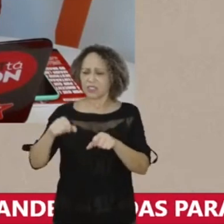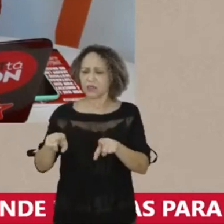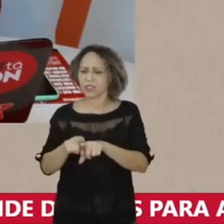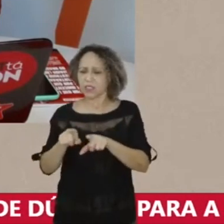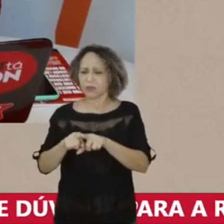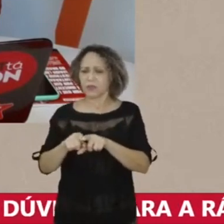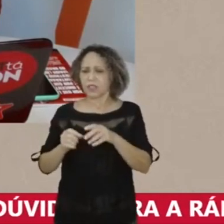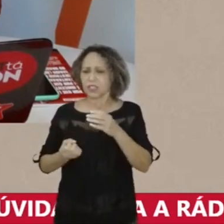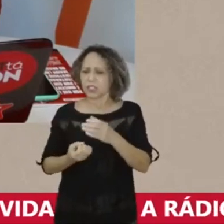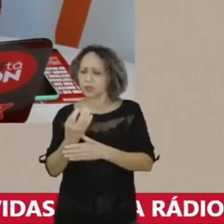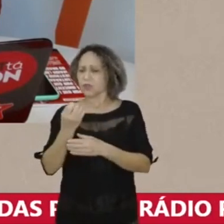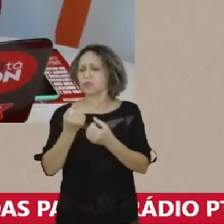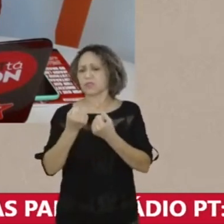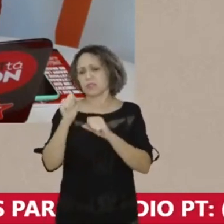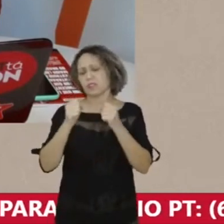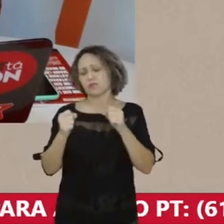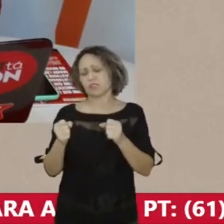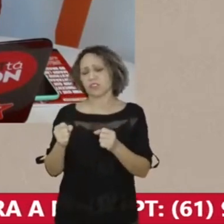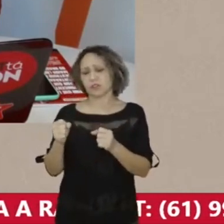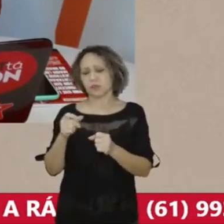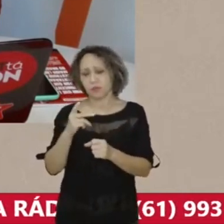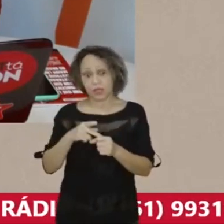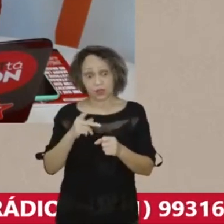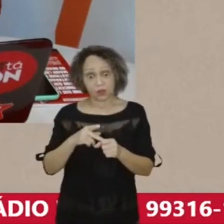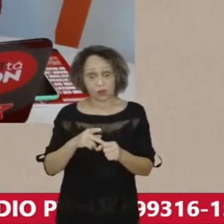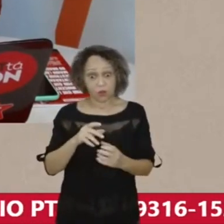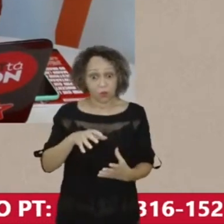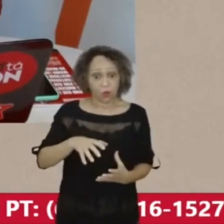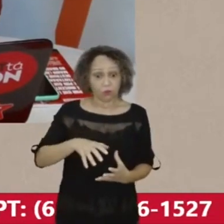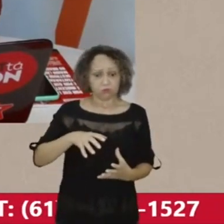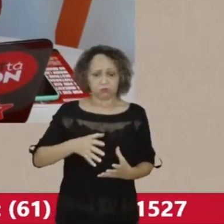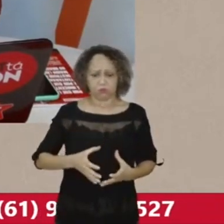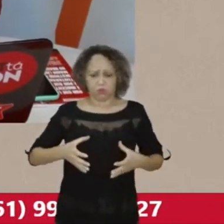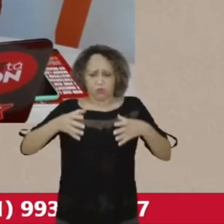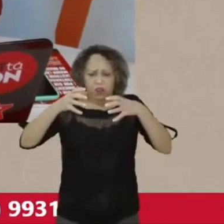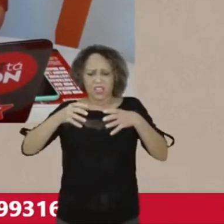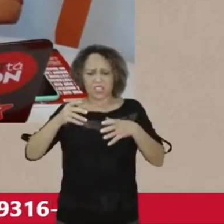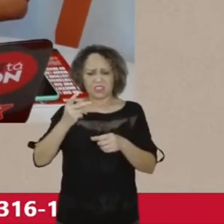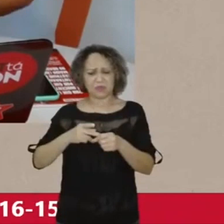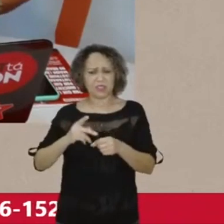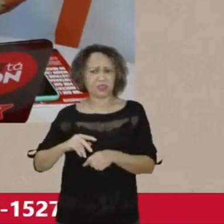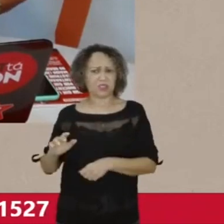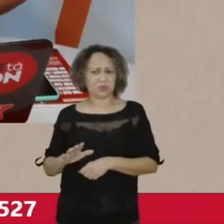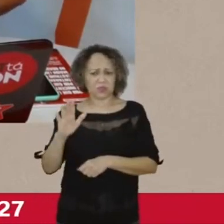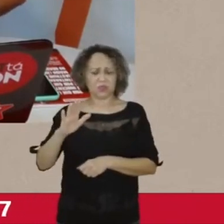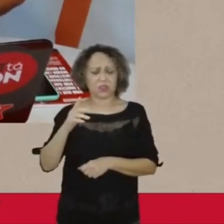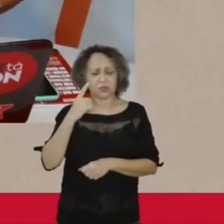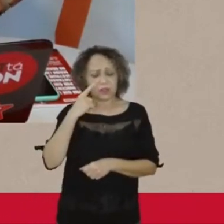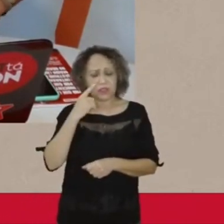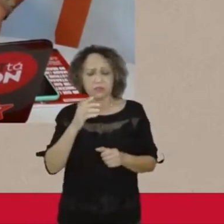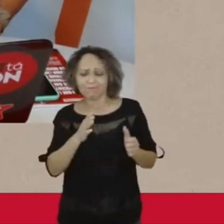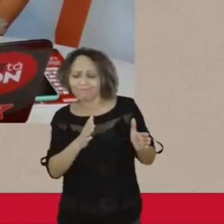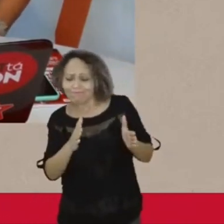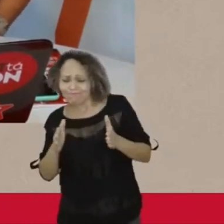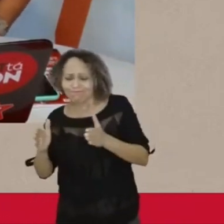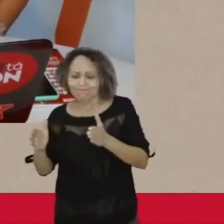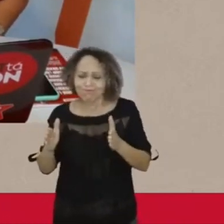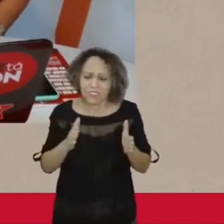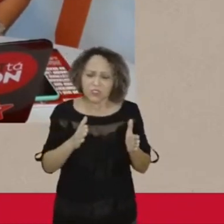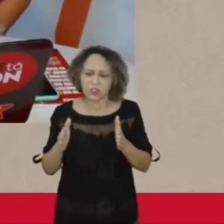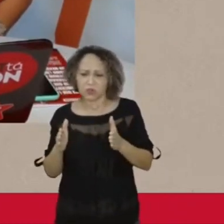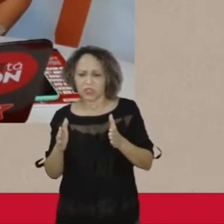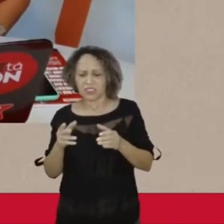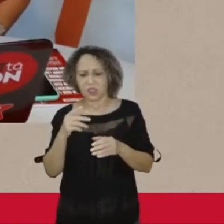dinheiro, porque o barril de petróleo está muito alto, os custos dela seguem muito baixos. Agora, a meu ver, no médio e longo prazo, a Petrobras está condenada a